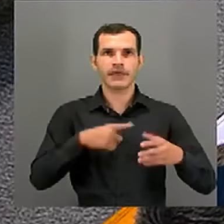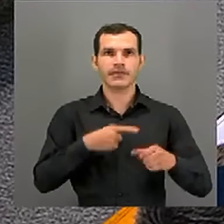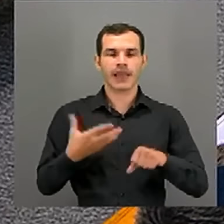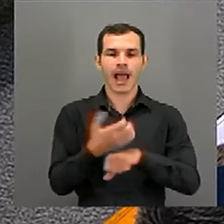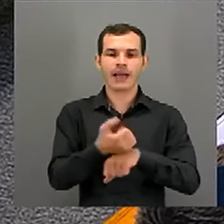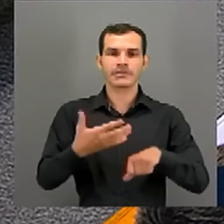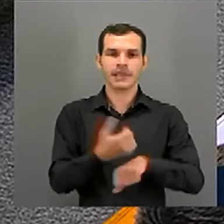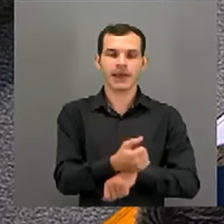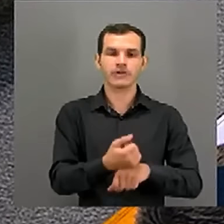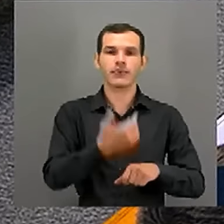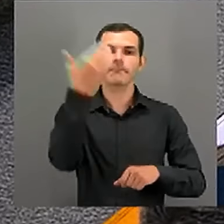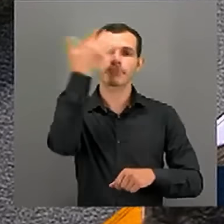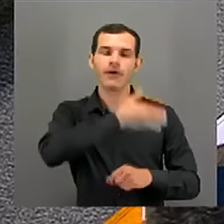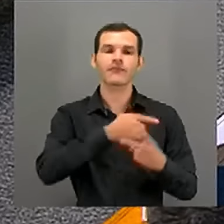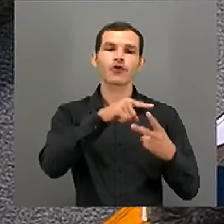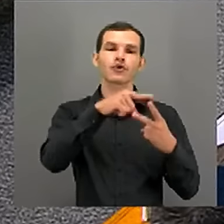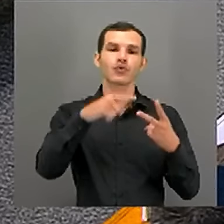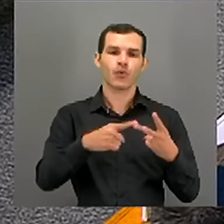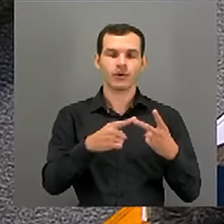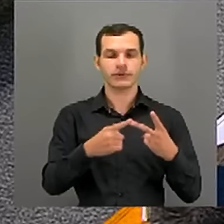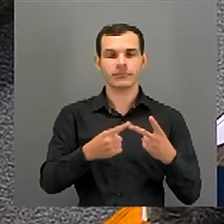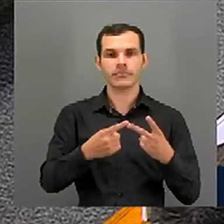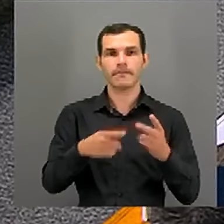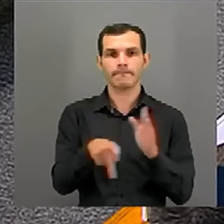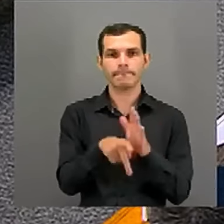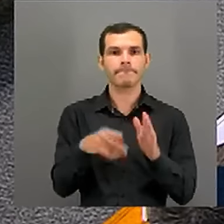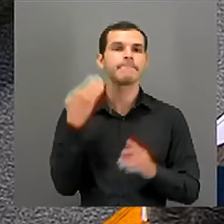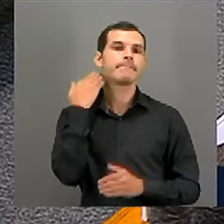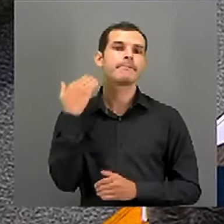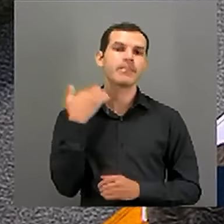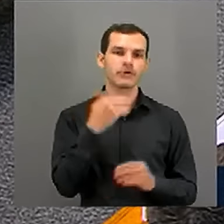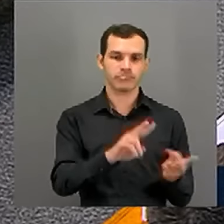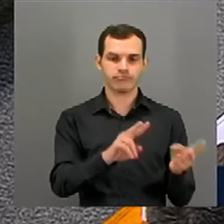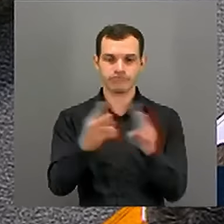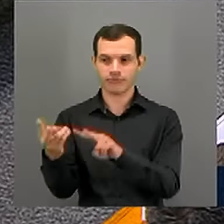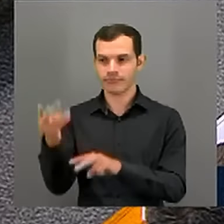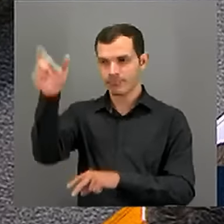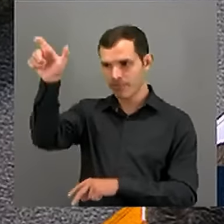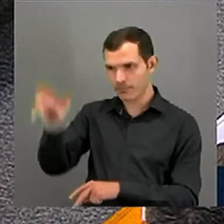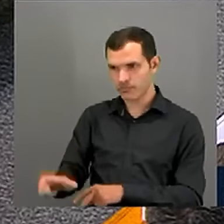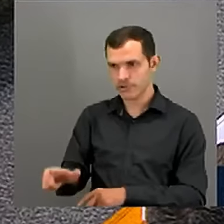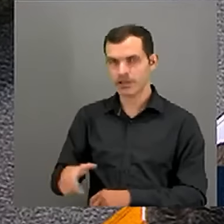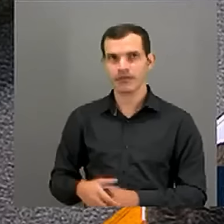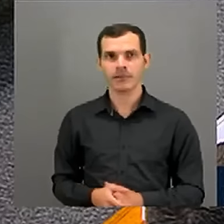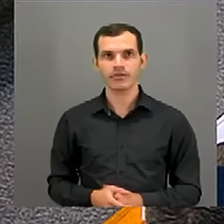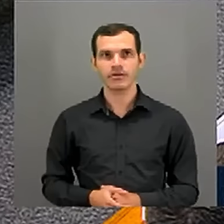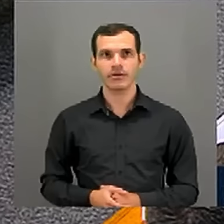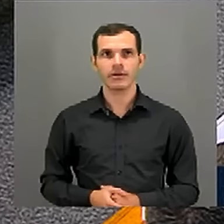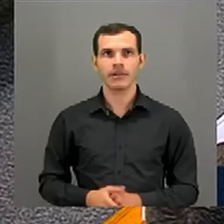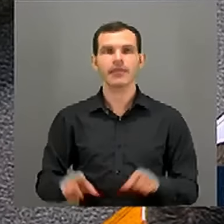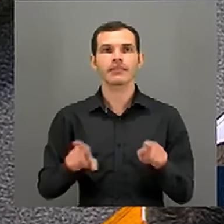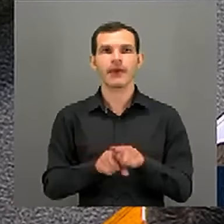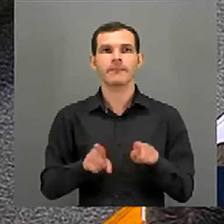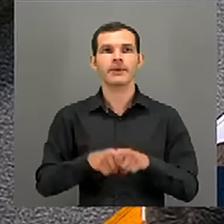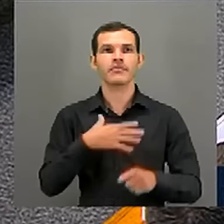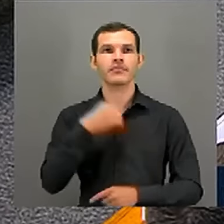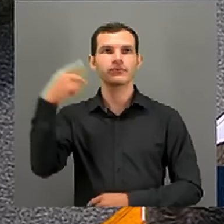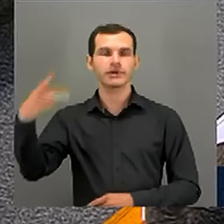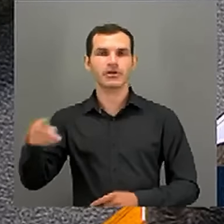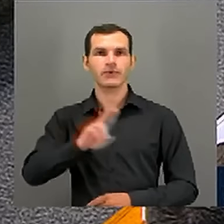bancárias, no total de 40 mil que teriam sido enviados pelo senhor e por seu filho, Ian